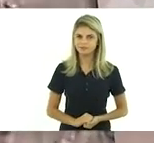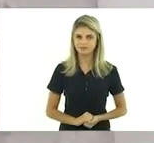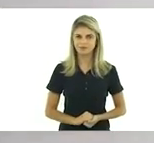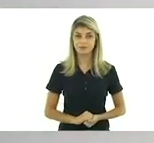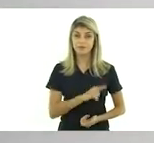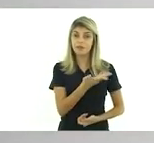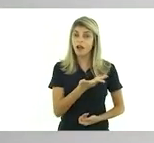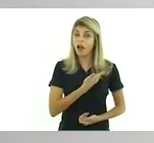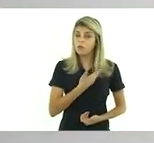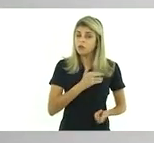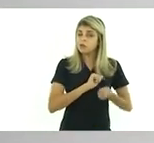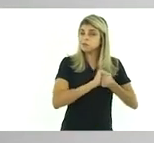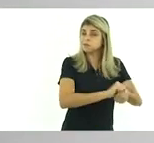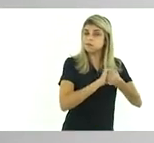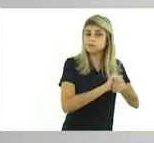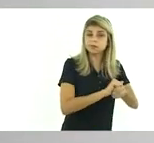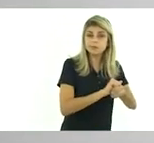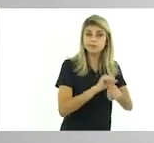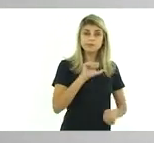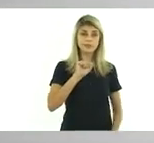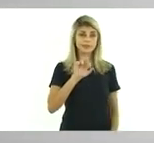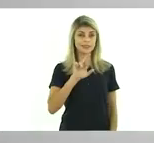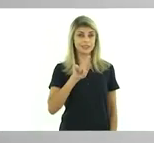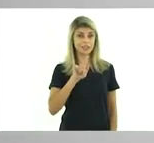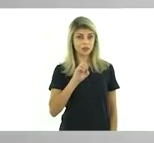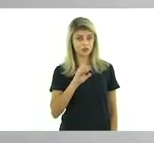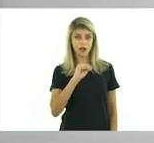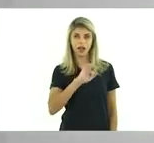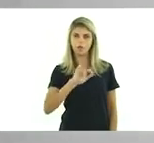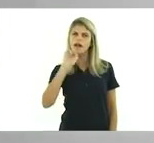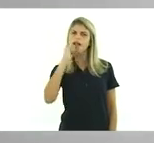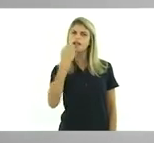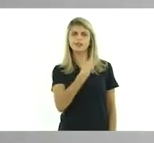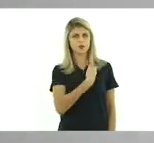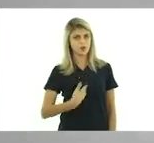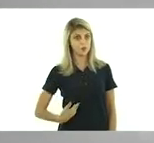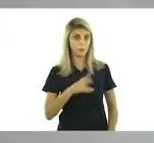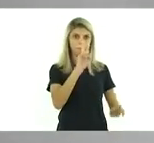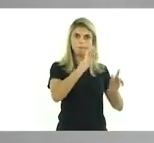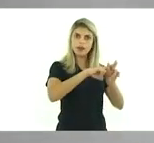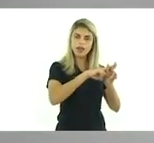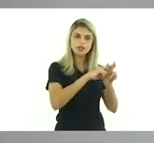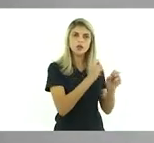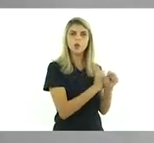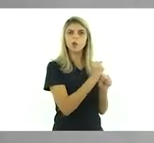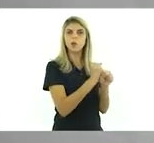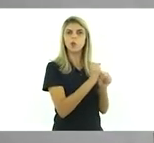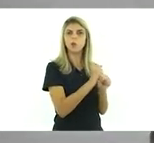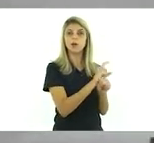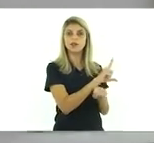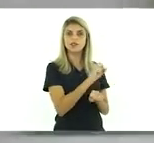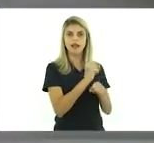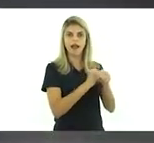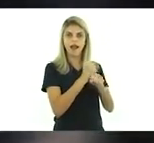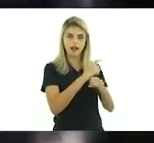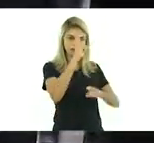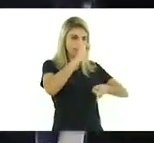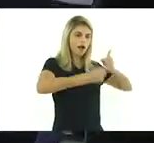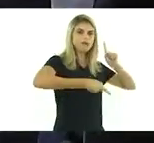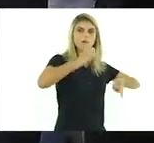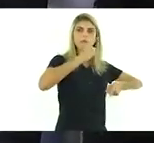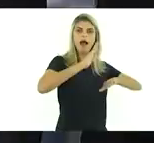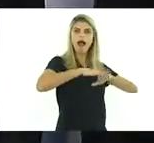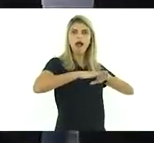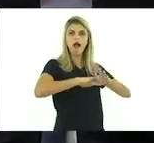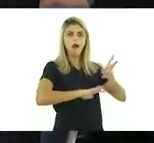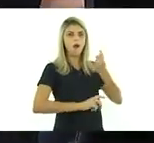Ele é amigo do Sérgio Cabral, do PMDB, ex-governador do Rio, preso e condenado há mais de 100 anos e que comandava um esquema